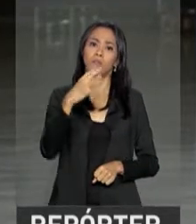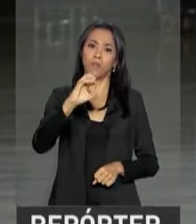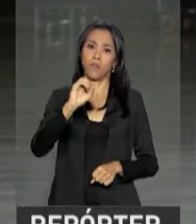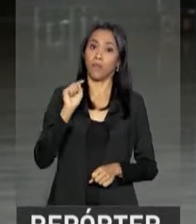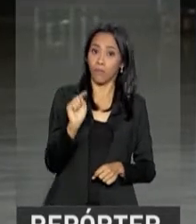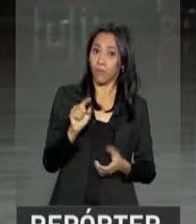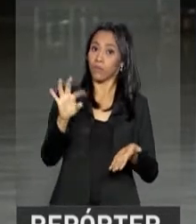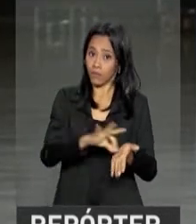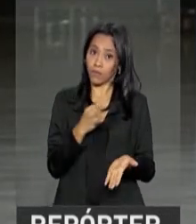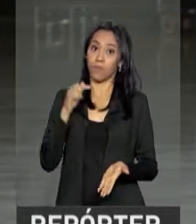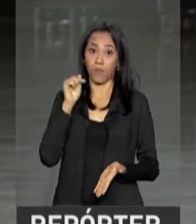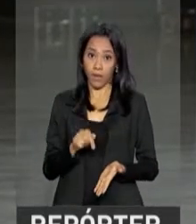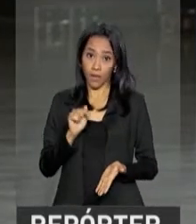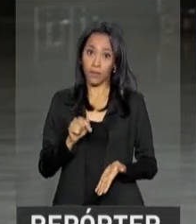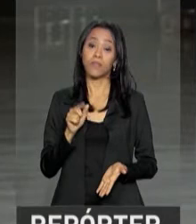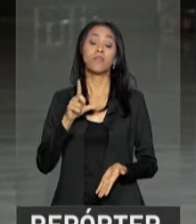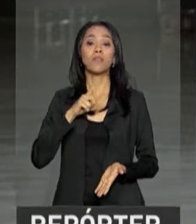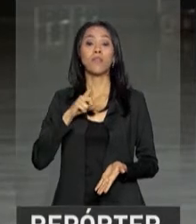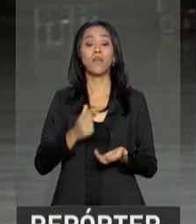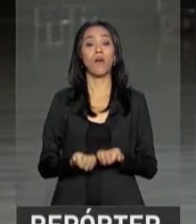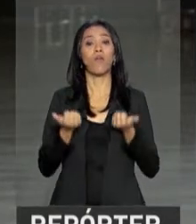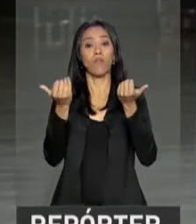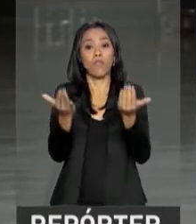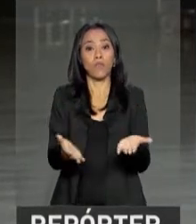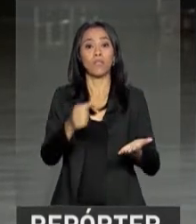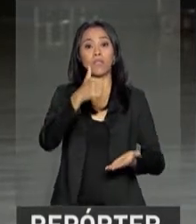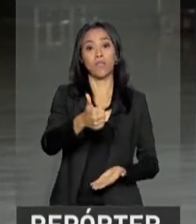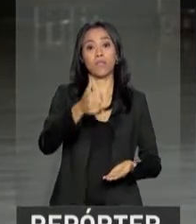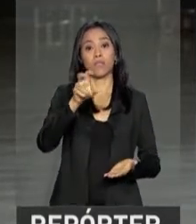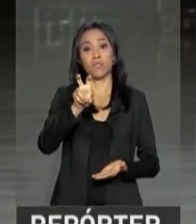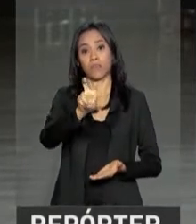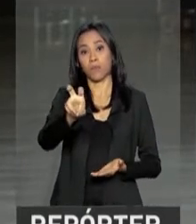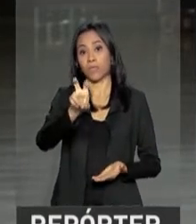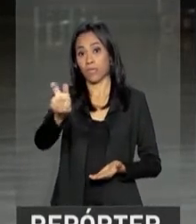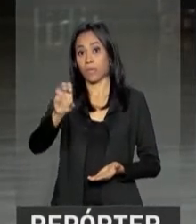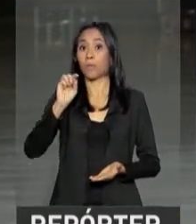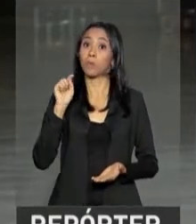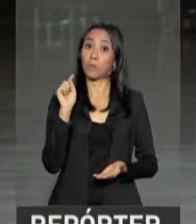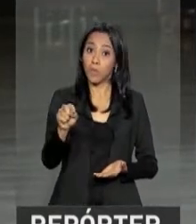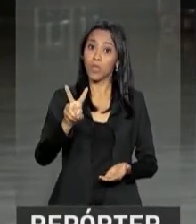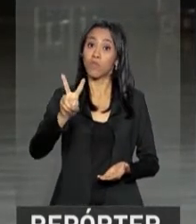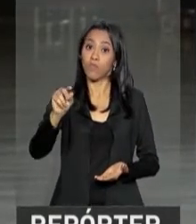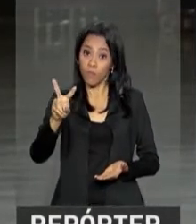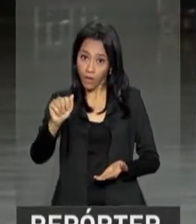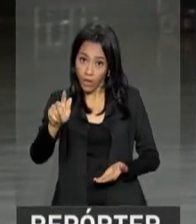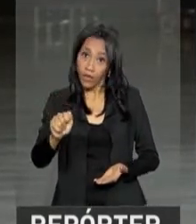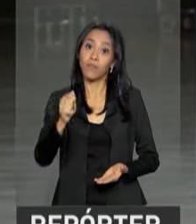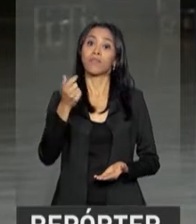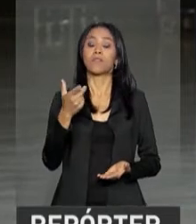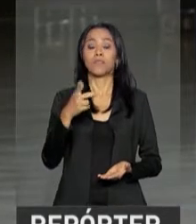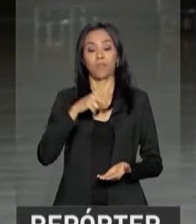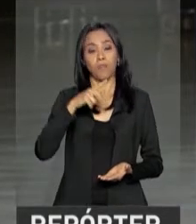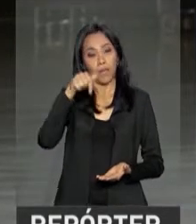para esta edição são ofertadas 155 mil vagas das 310 previstas pelo fies